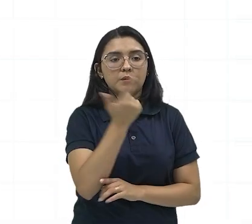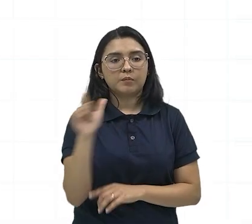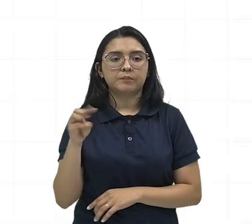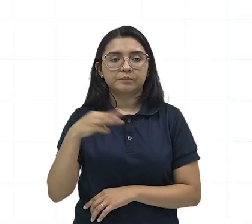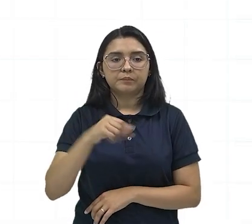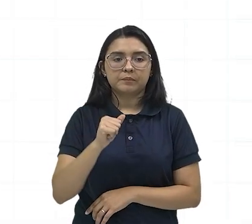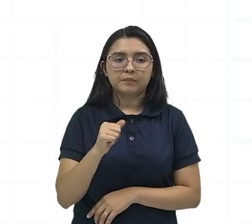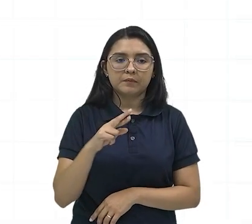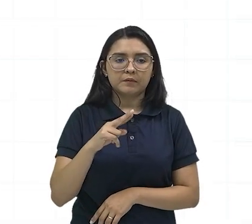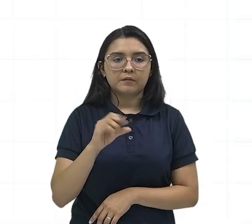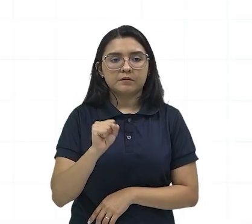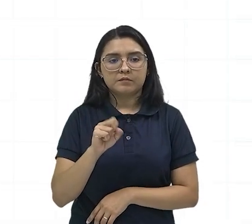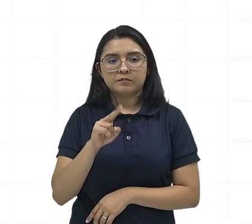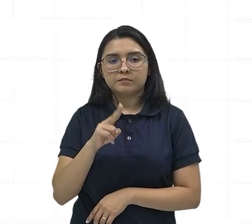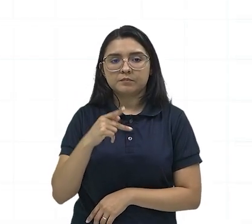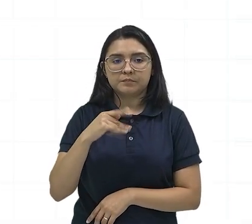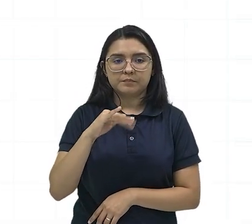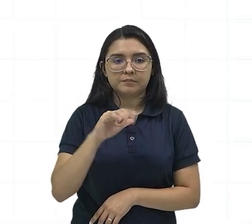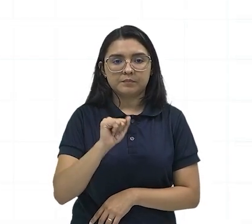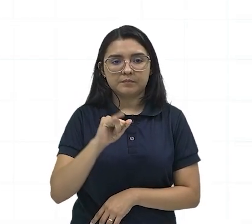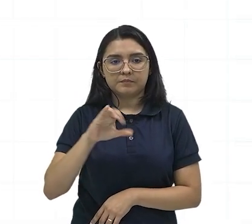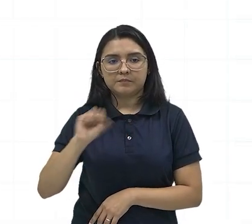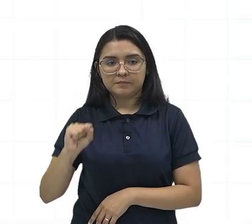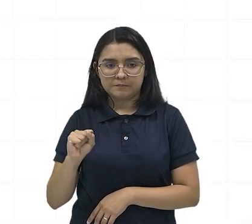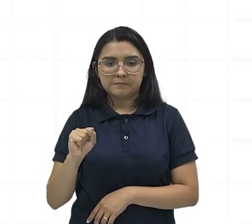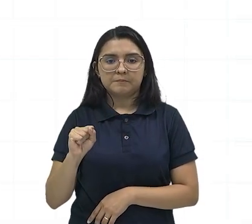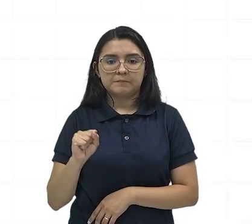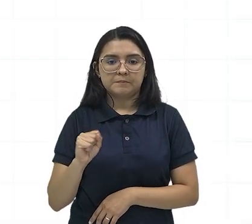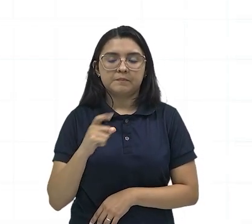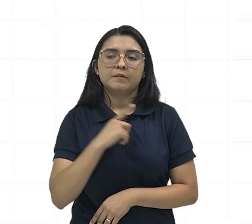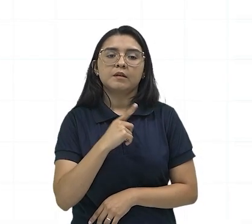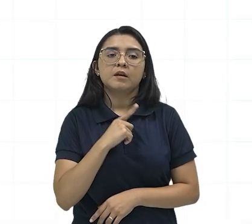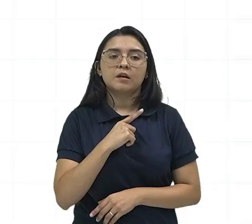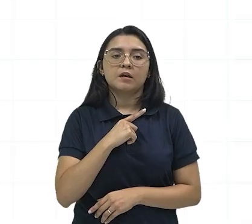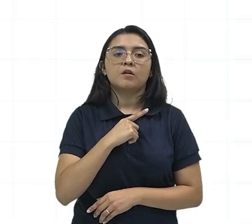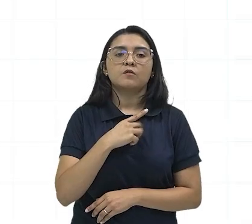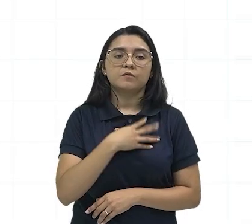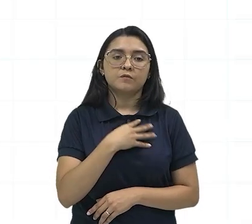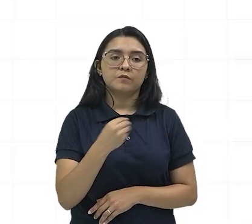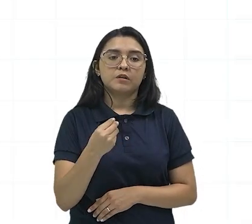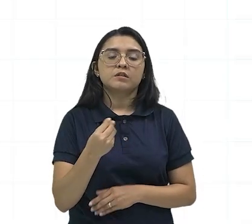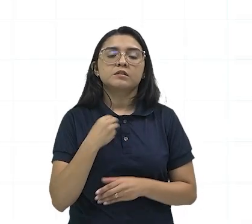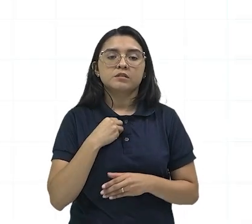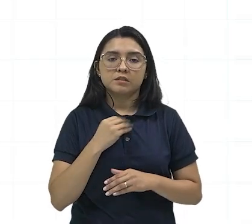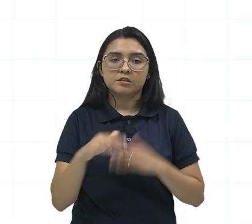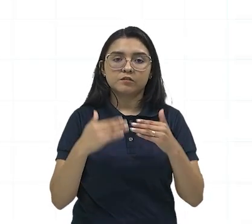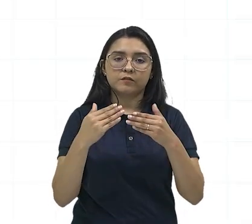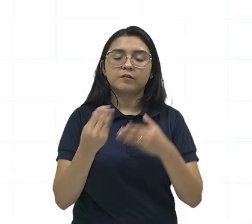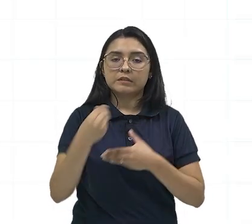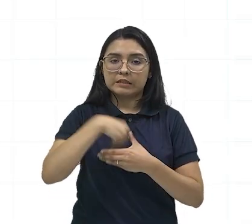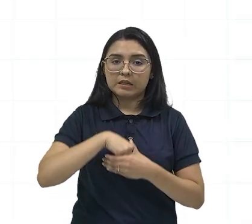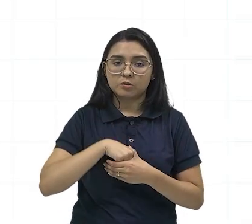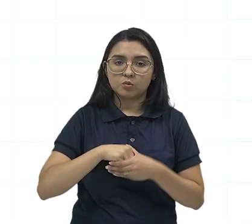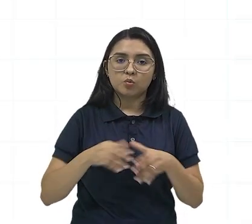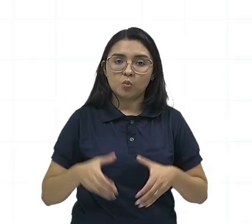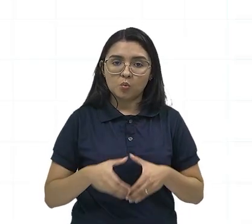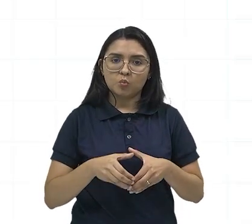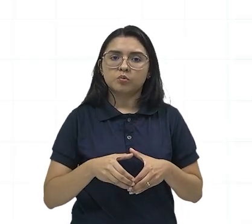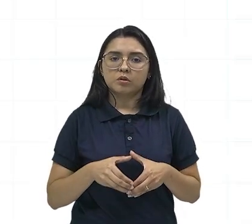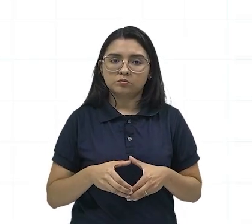os marsupiais, e, né, o embrião se desenvolve aí no interior do útero,